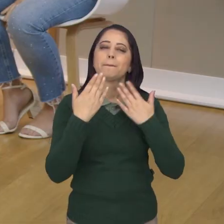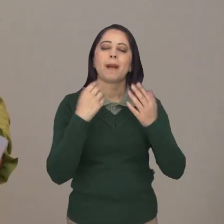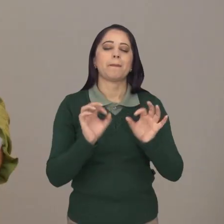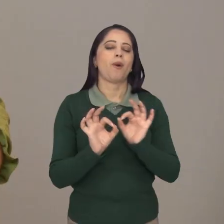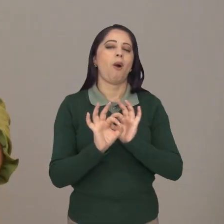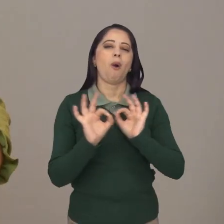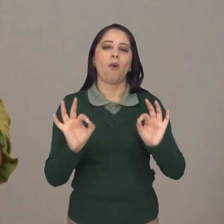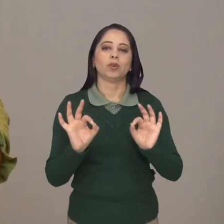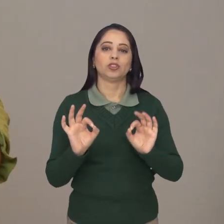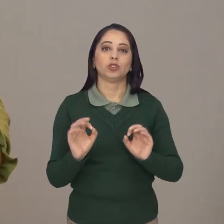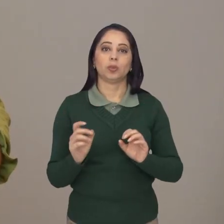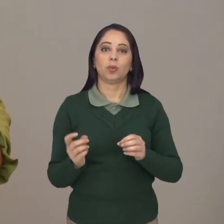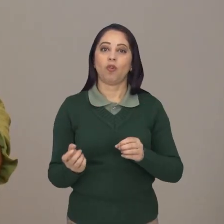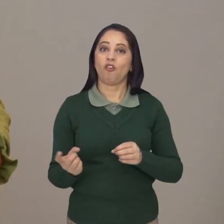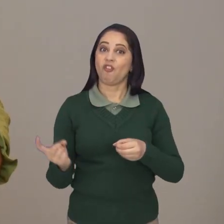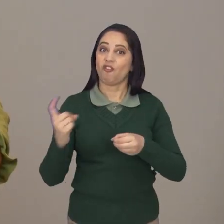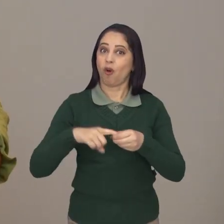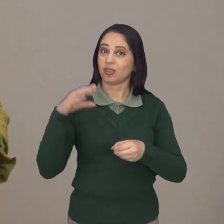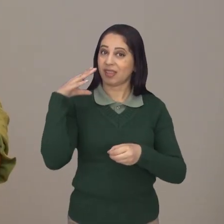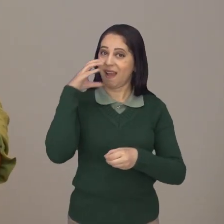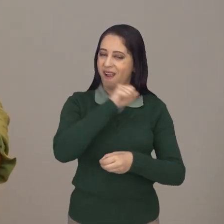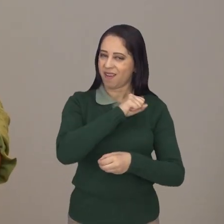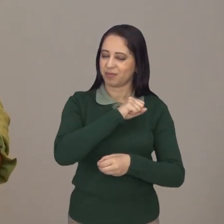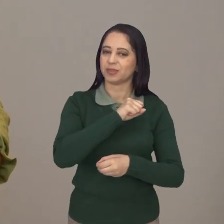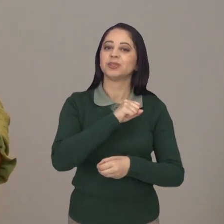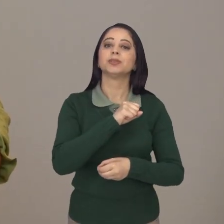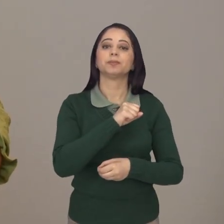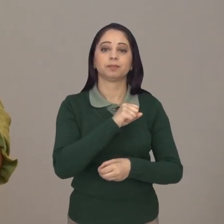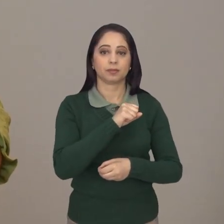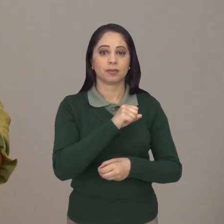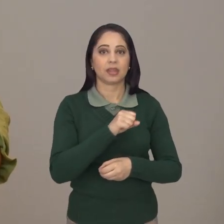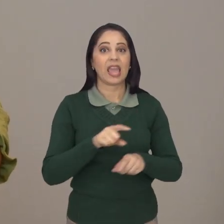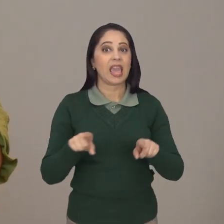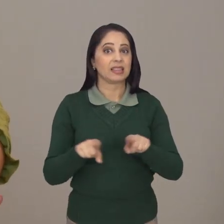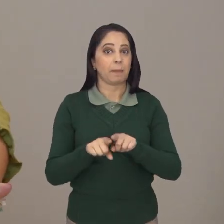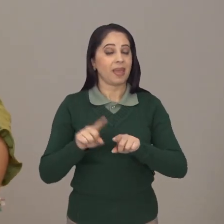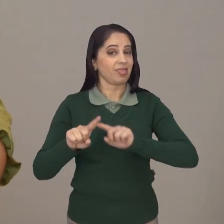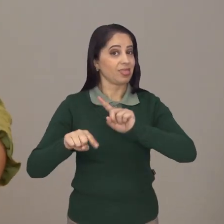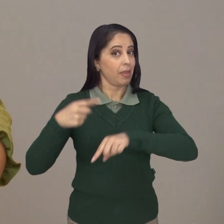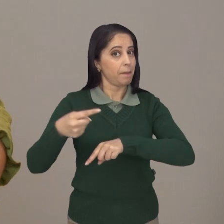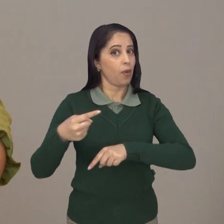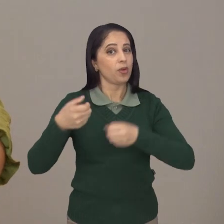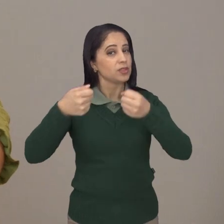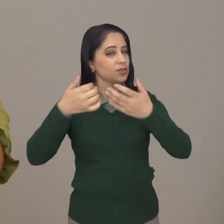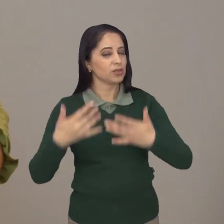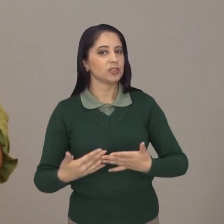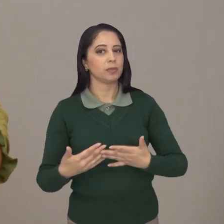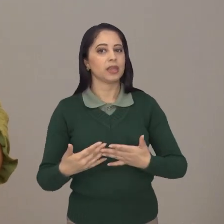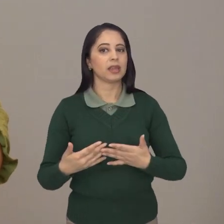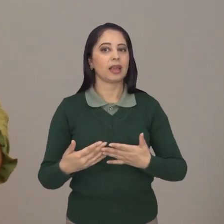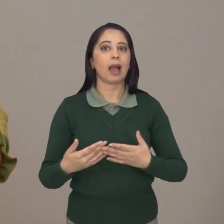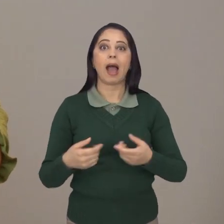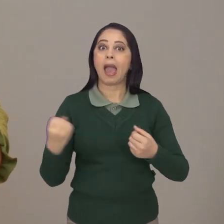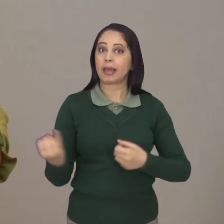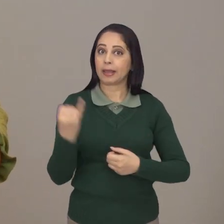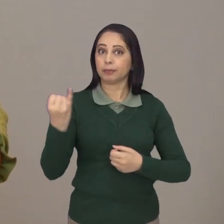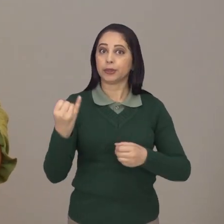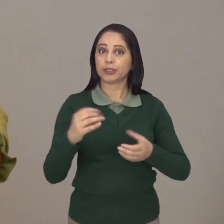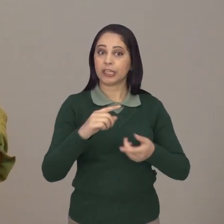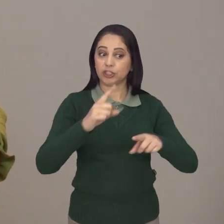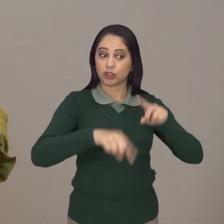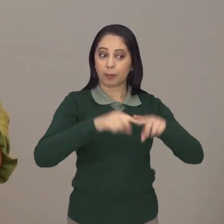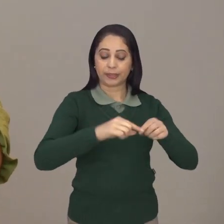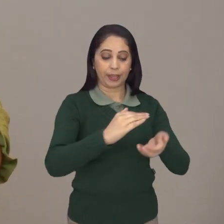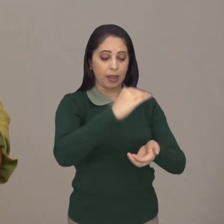muito bom, a gente volta já já, daqui a pouquinho depois de um breve intervalo. Inclusive, na volta, nós vamos conversar sobre a importância de ler os rótulos